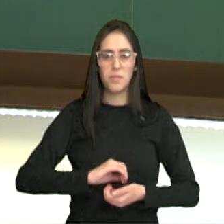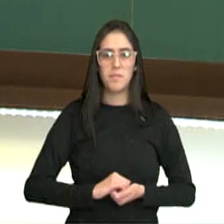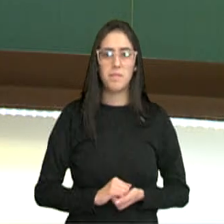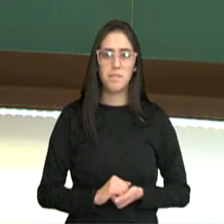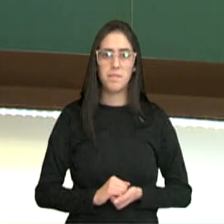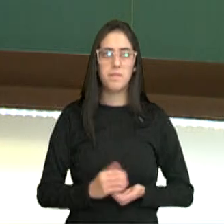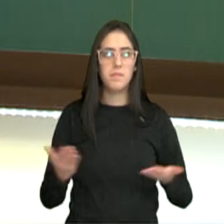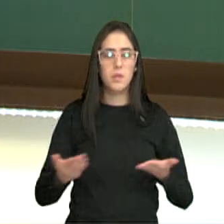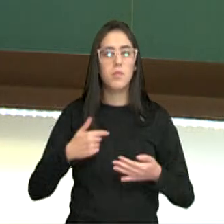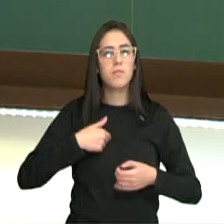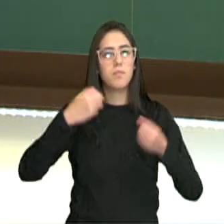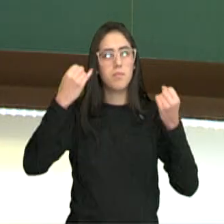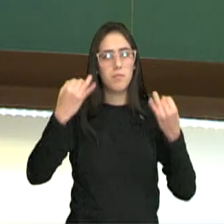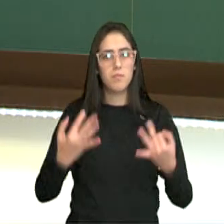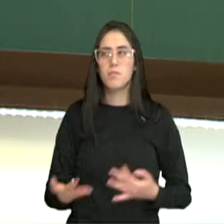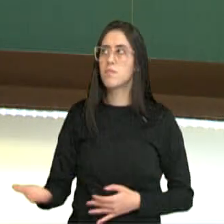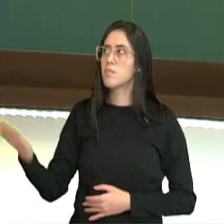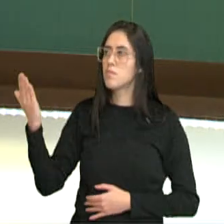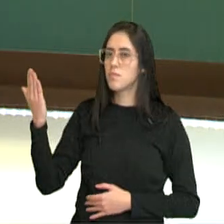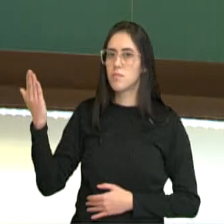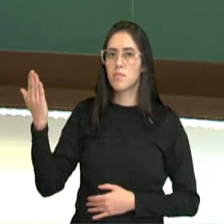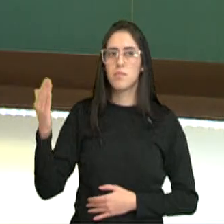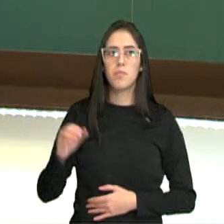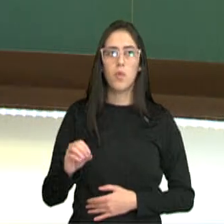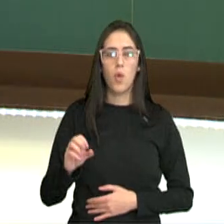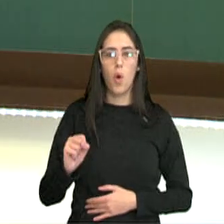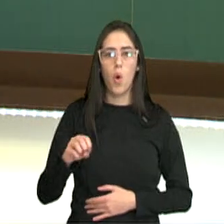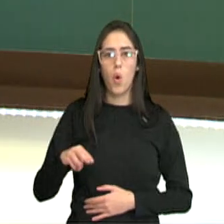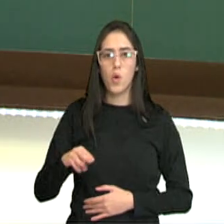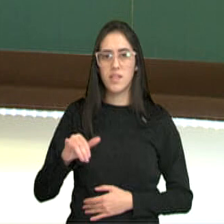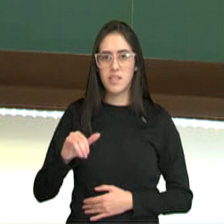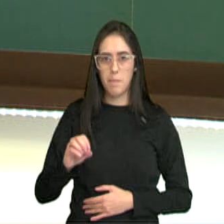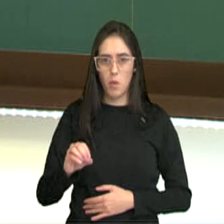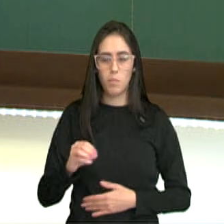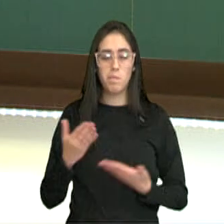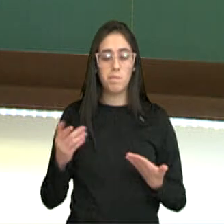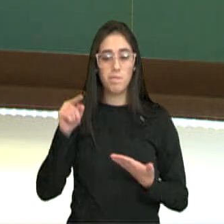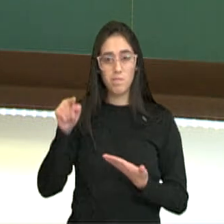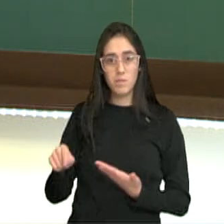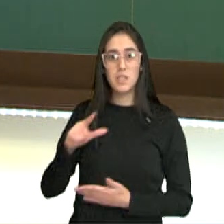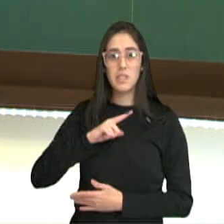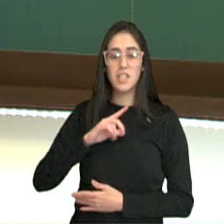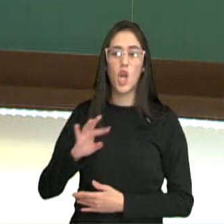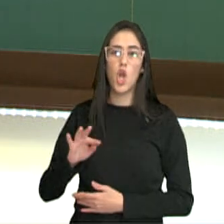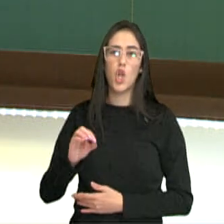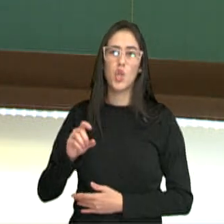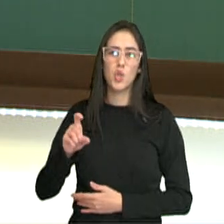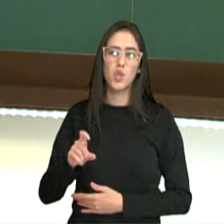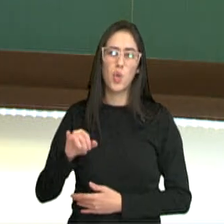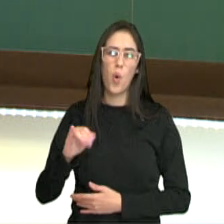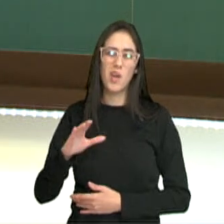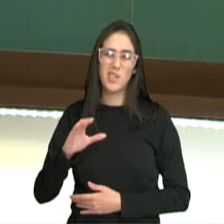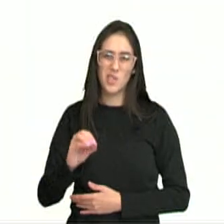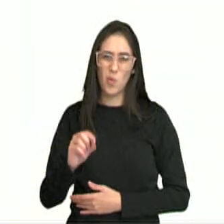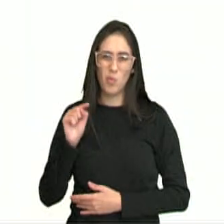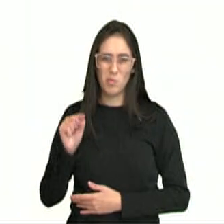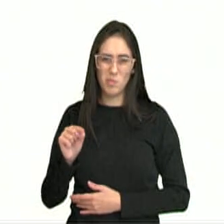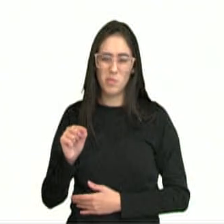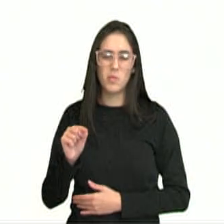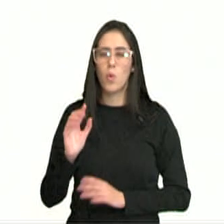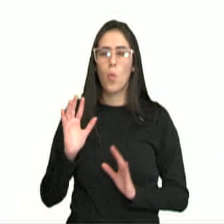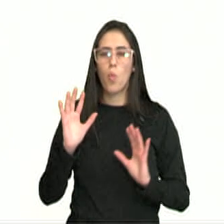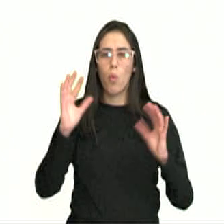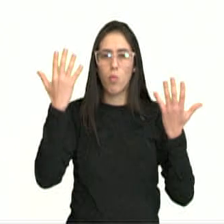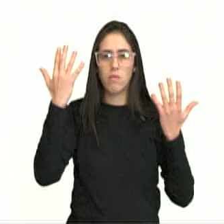Agora vamos falar um pouquinho sobre a densidade e sobre o ósmio, então. Devido à toxicidade do óxido de ósmio, ele